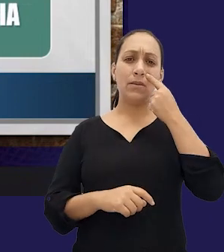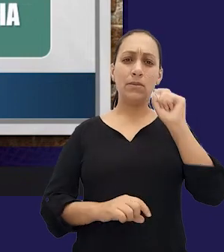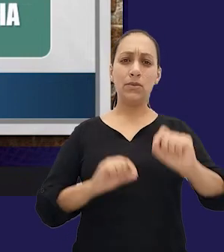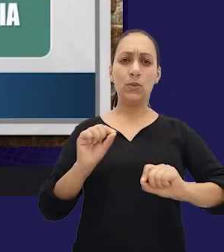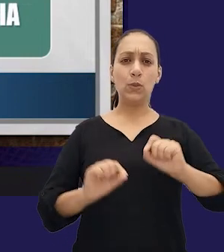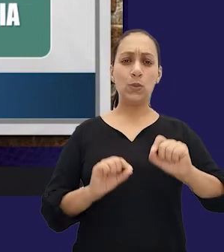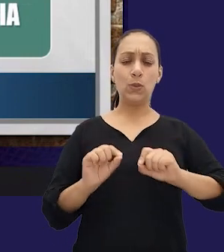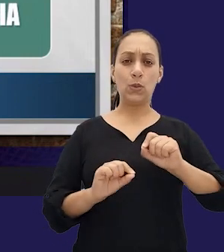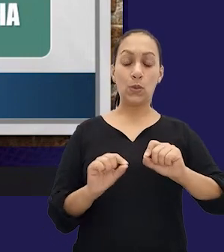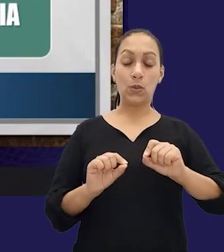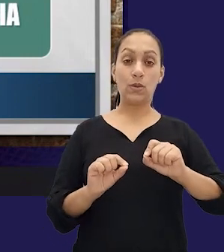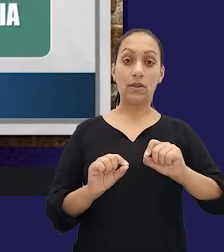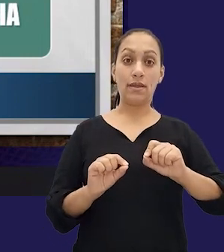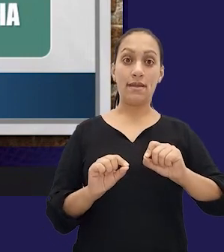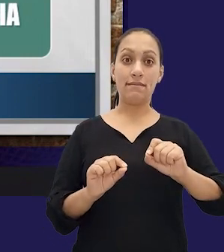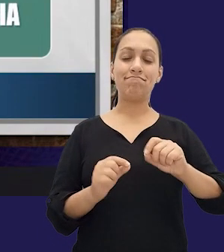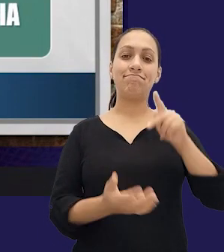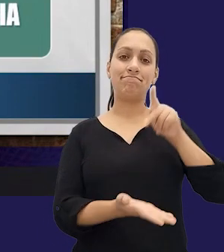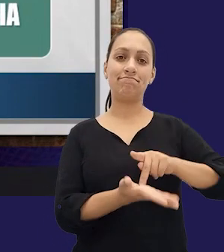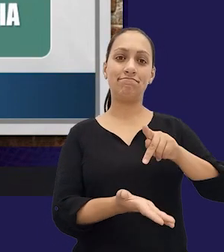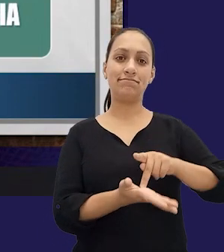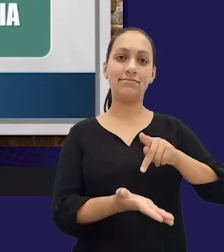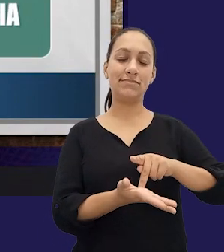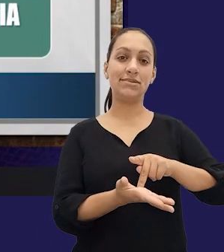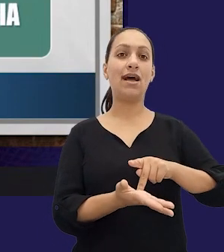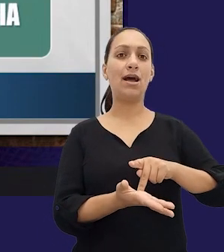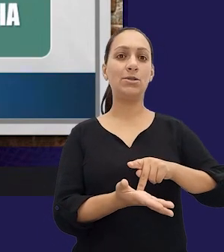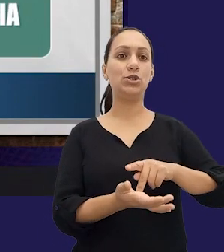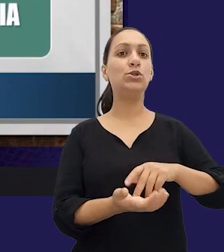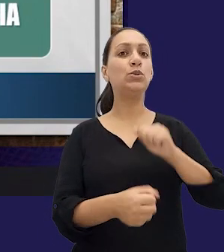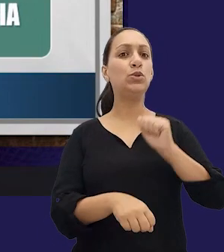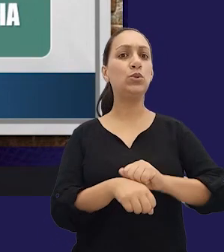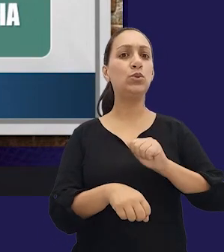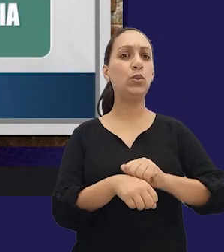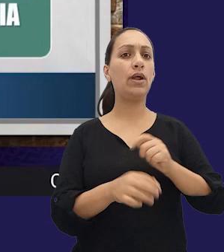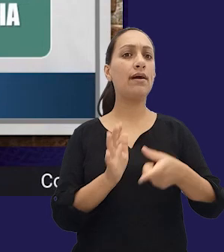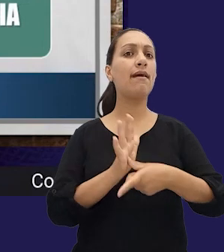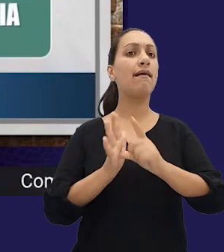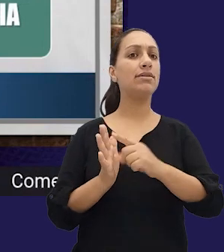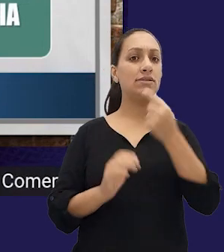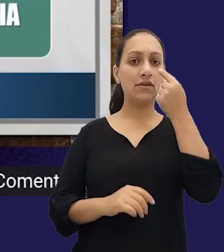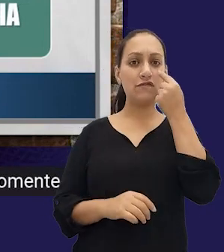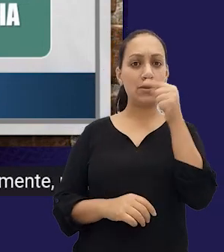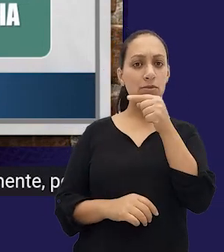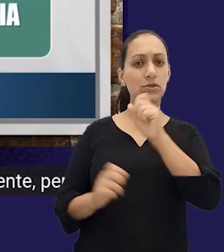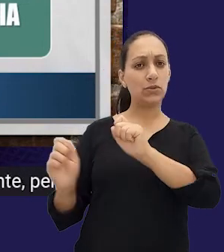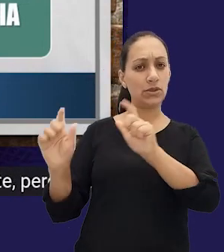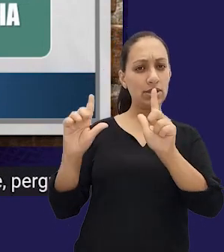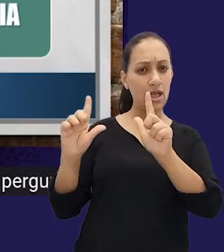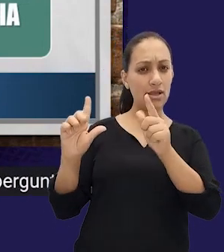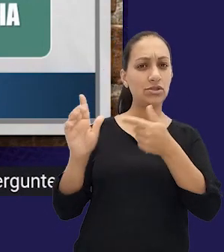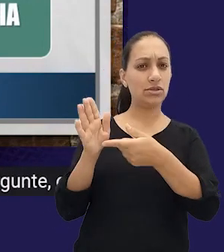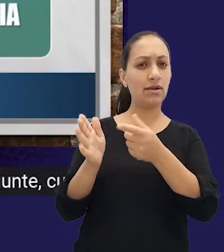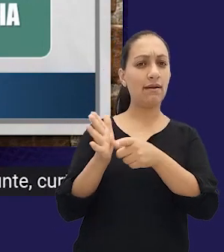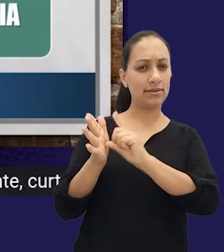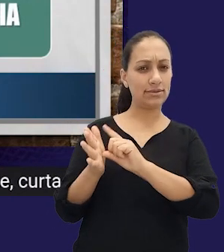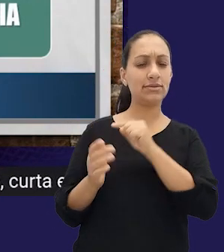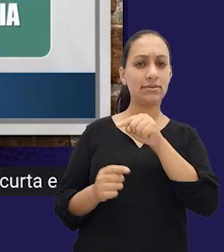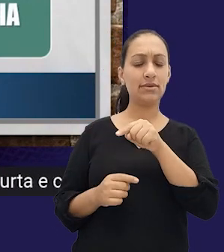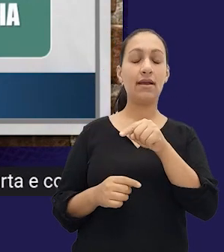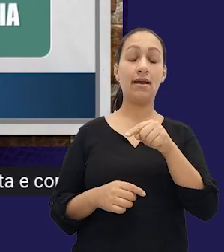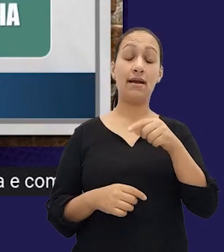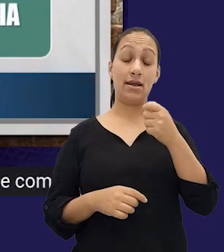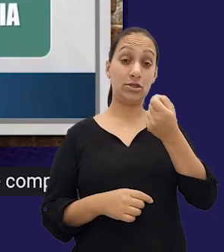essa realidade dura que eu falei no slide anterior, na imagem anterior. O que nós enxergamos? A introdução dos antibióticos na